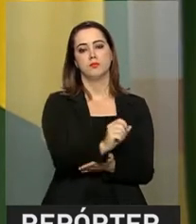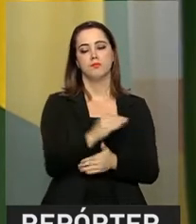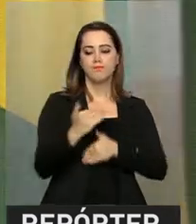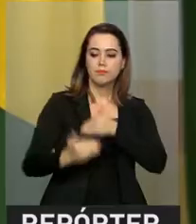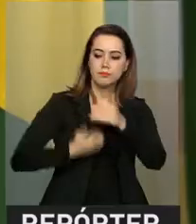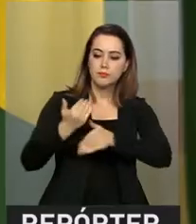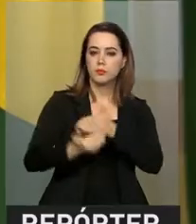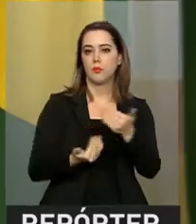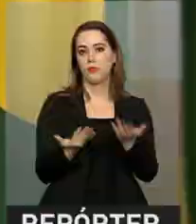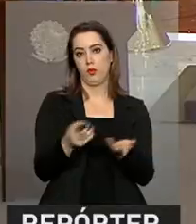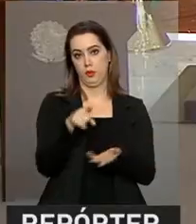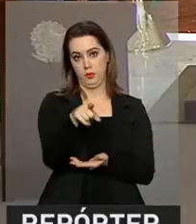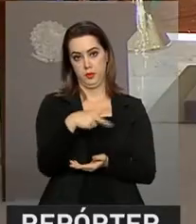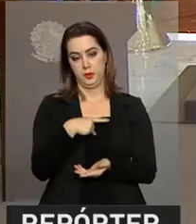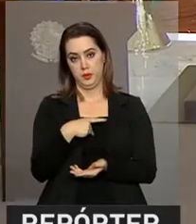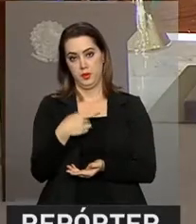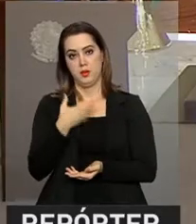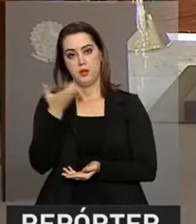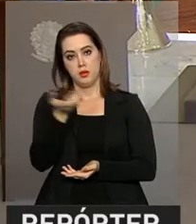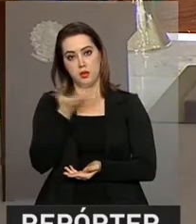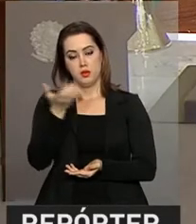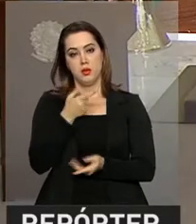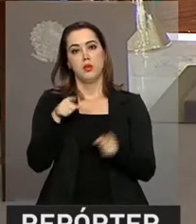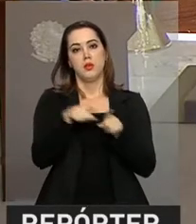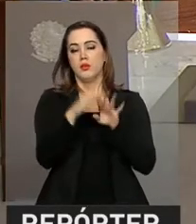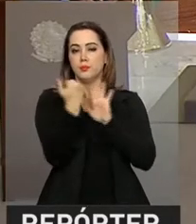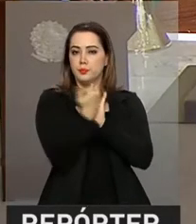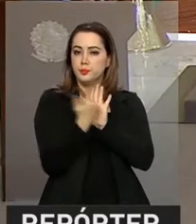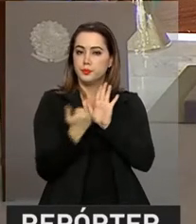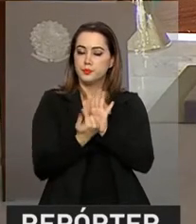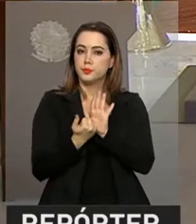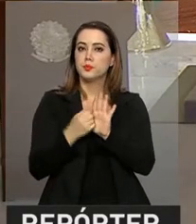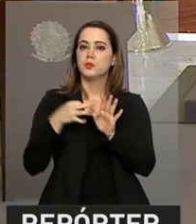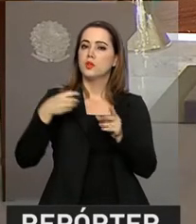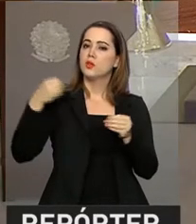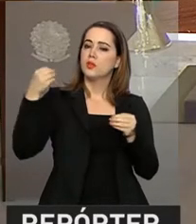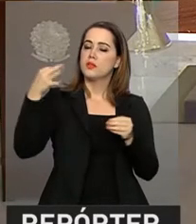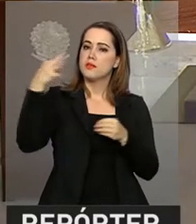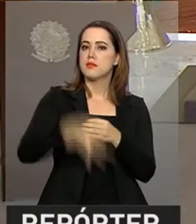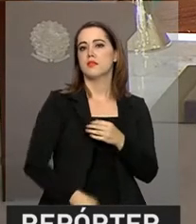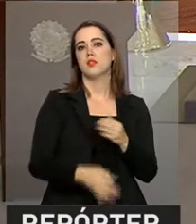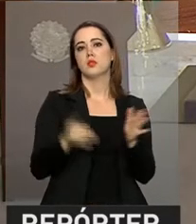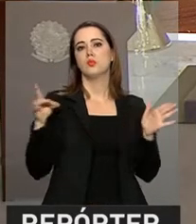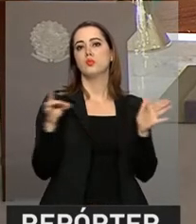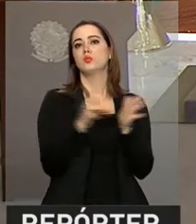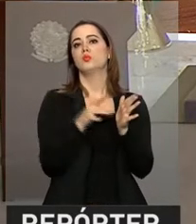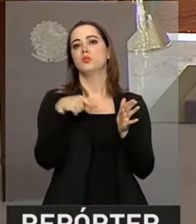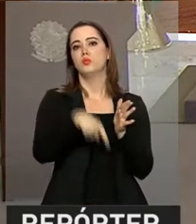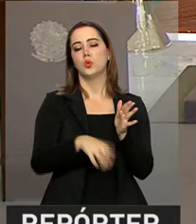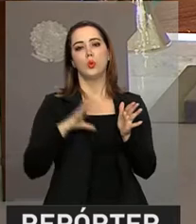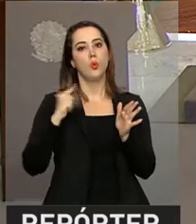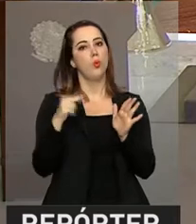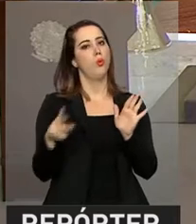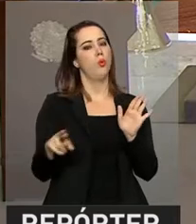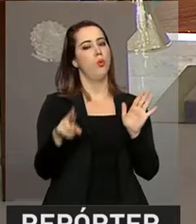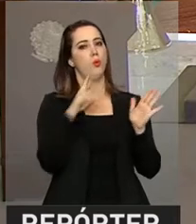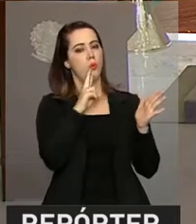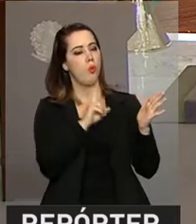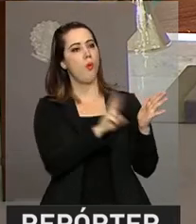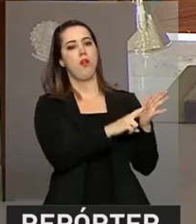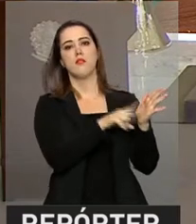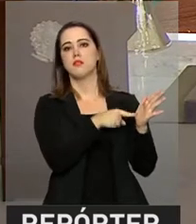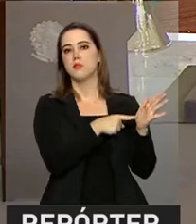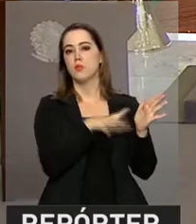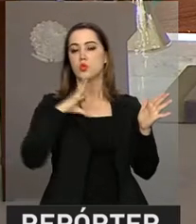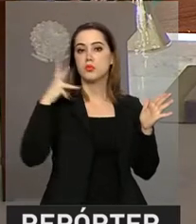levada adiante. Eu quero que o Agro Mais se consolide como referência para toda a Esplanada. Portanto,